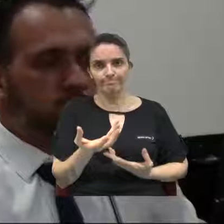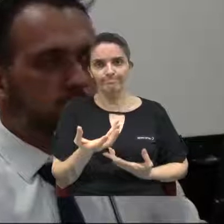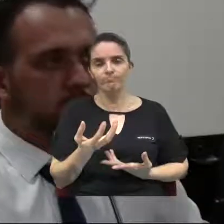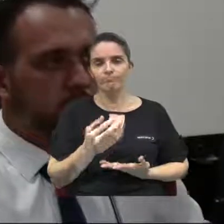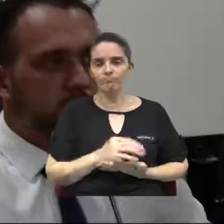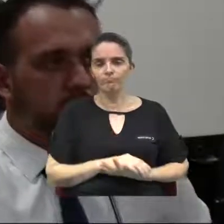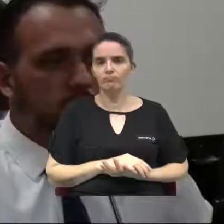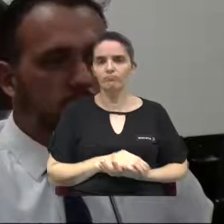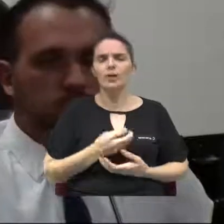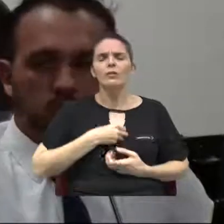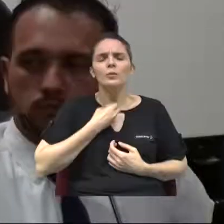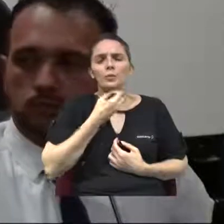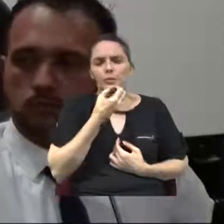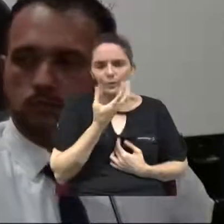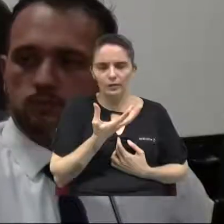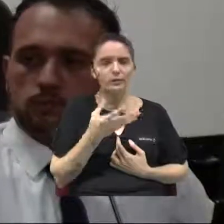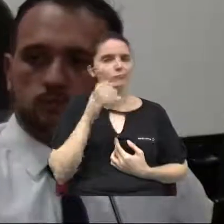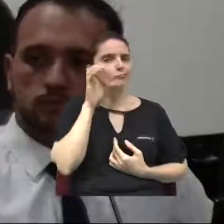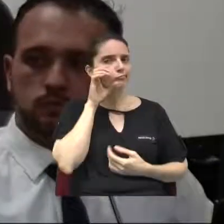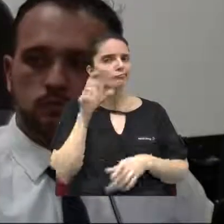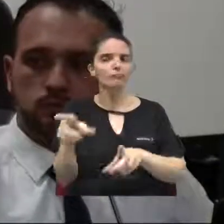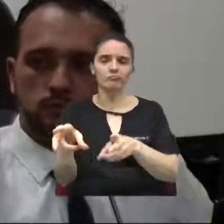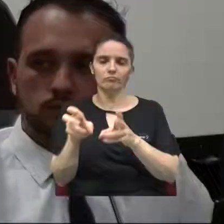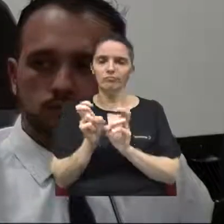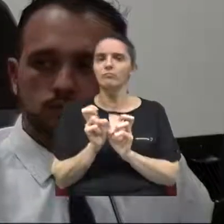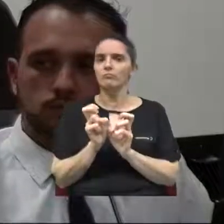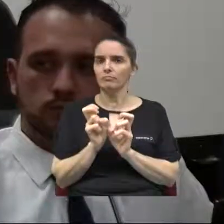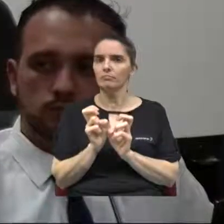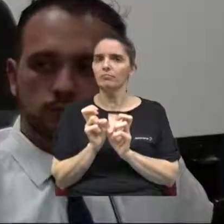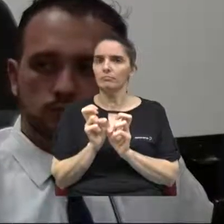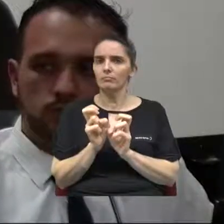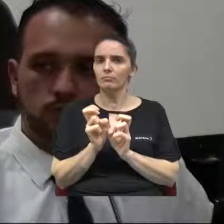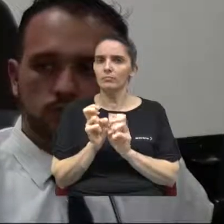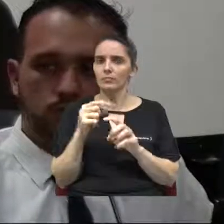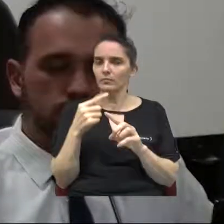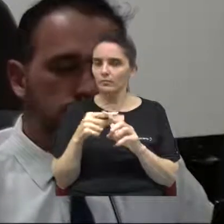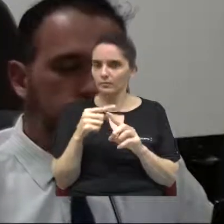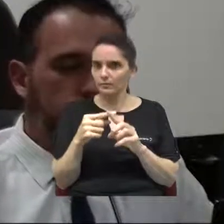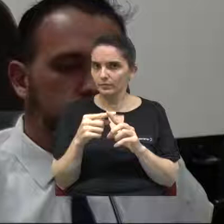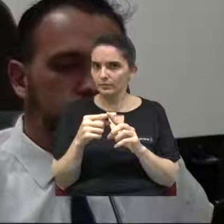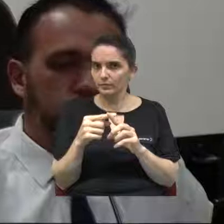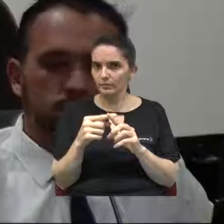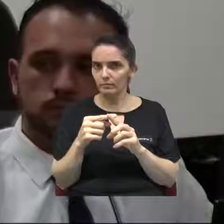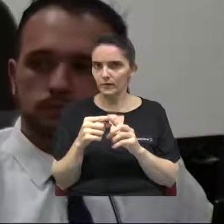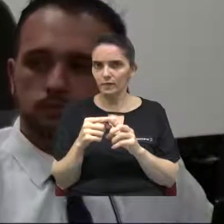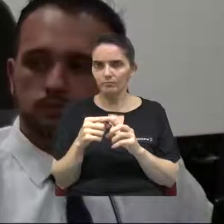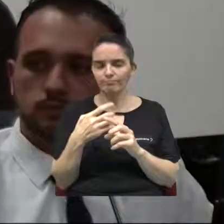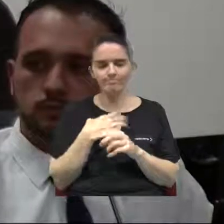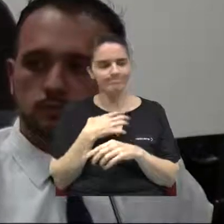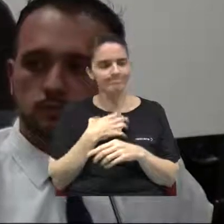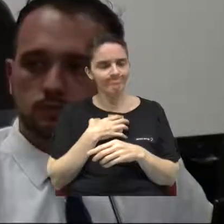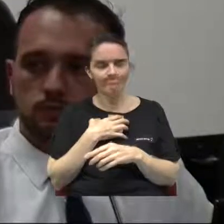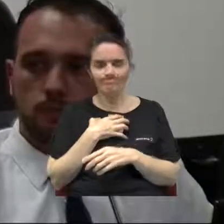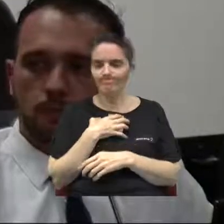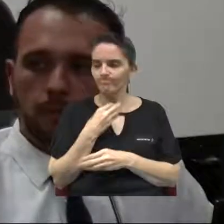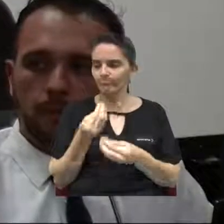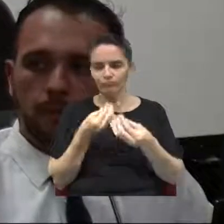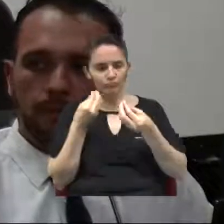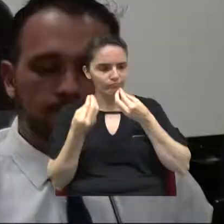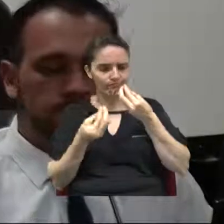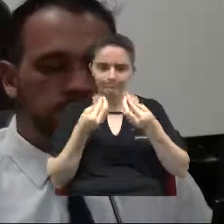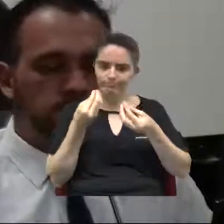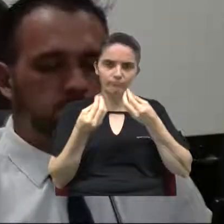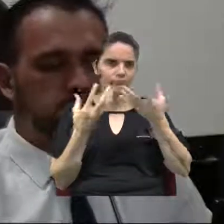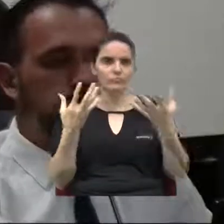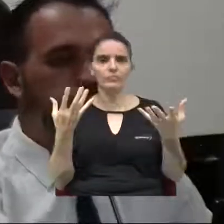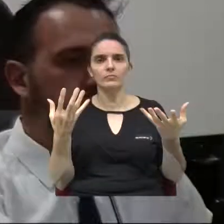Foi um desabafo. Para mim foi um desabafo. Às vezes a gente fica frustrado, porque eu